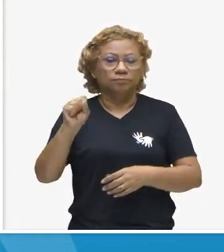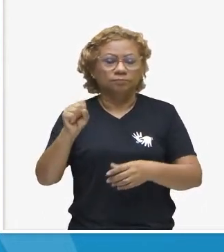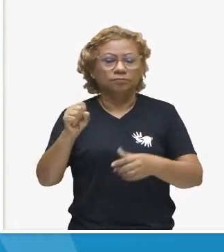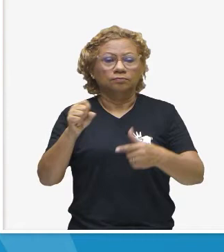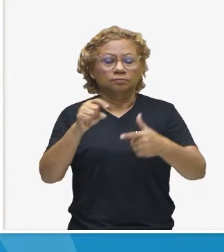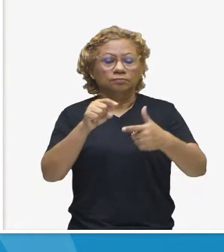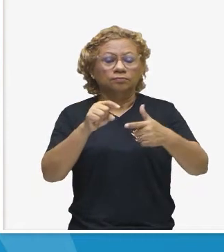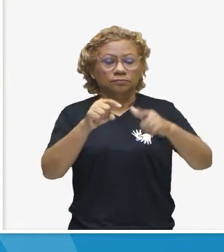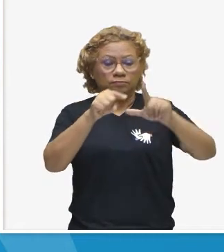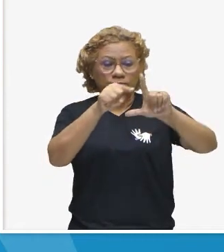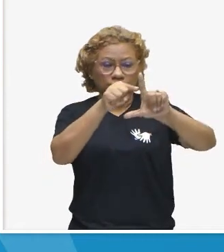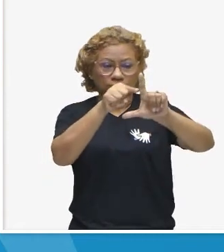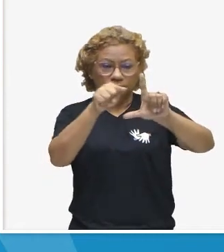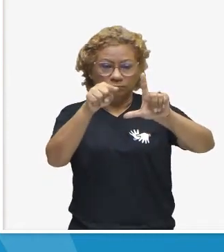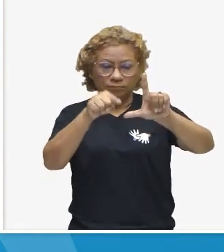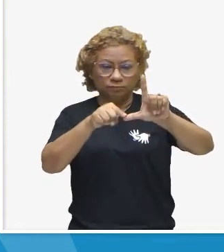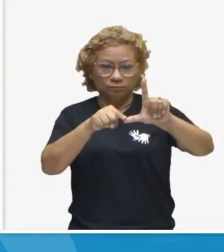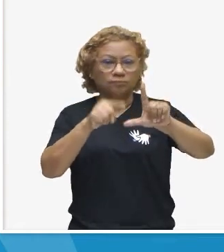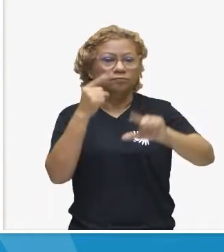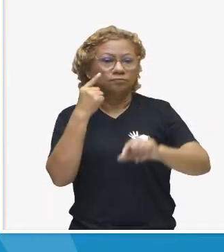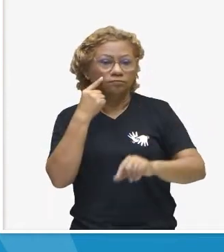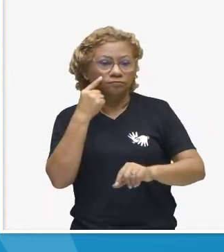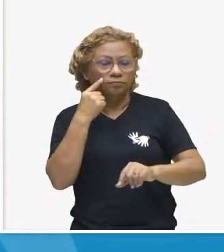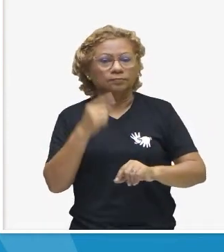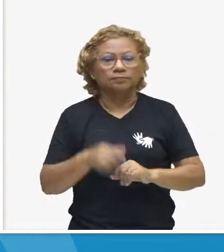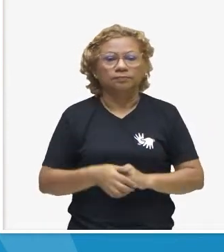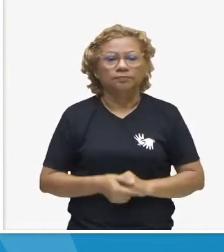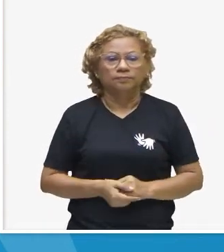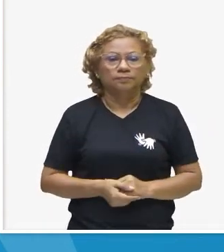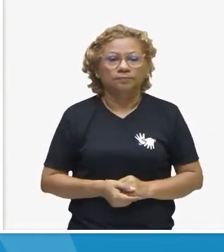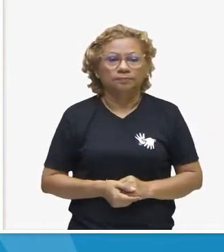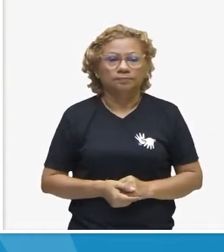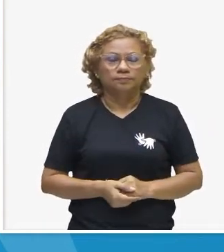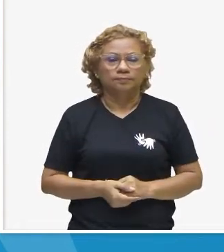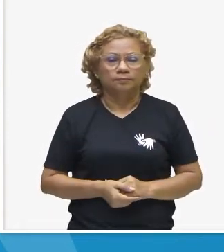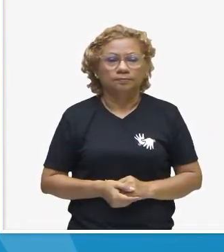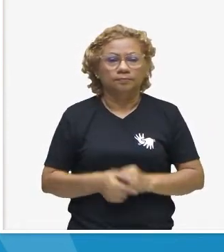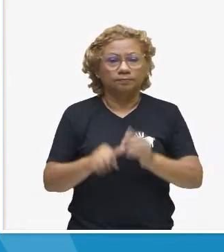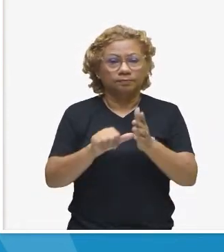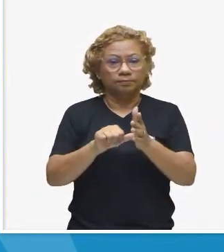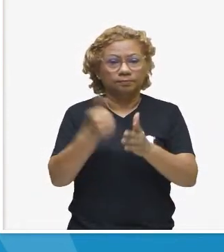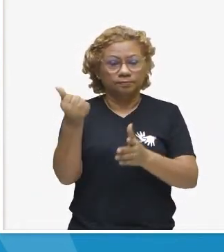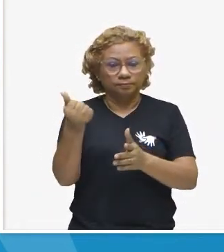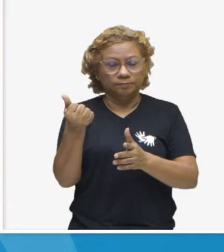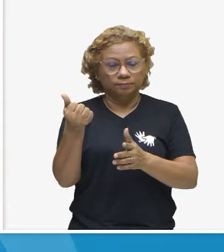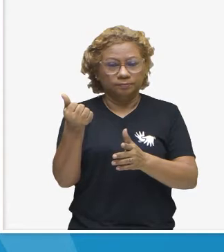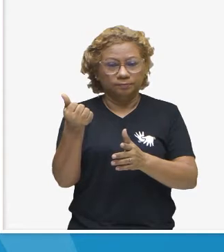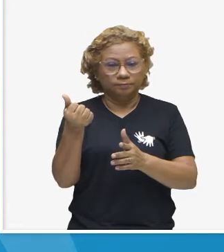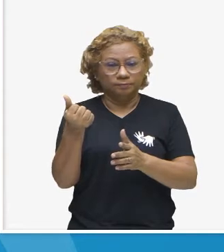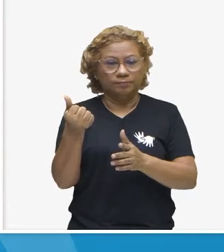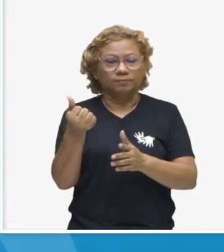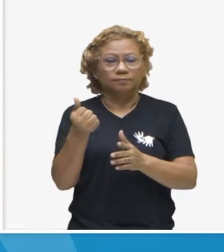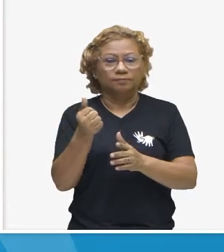ele está na parte de cima do lado esquerdo, tá vendo?